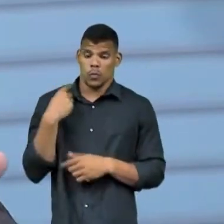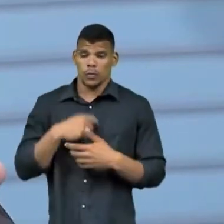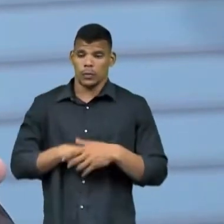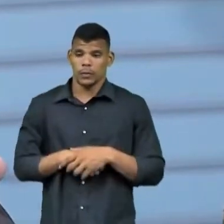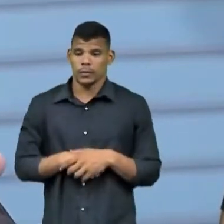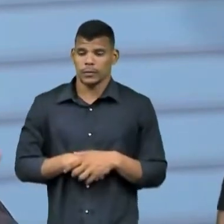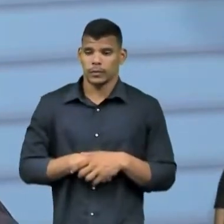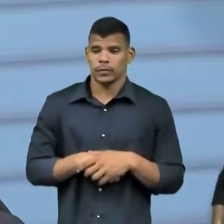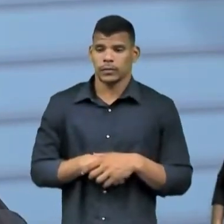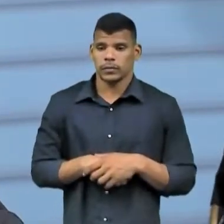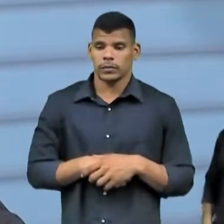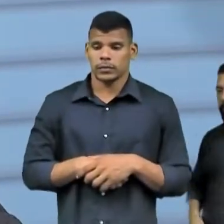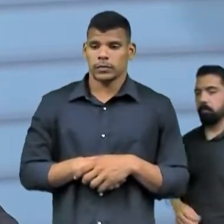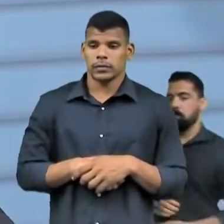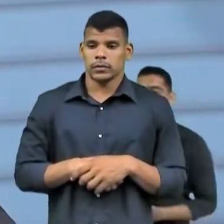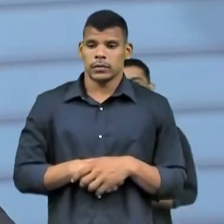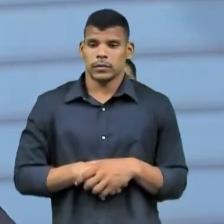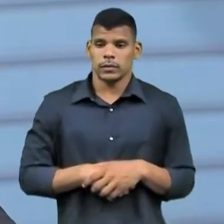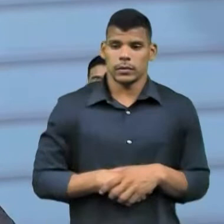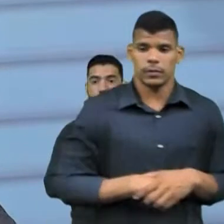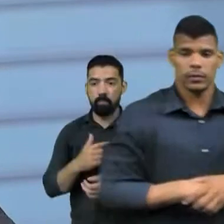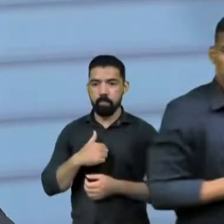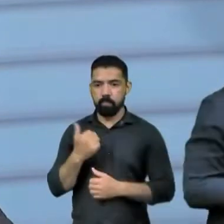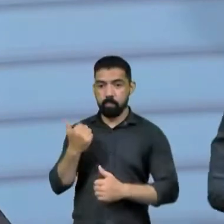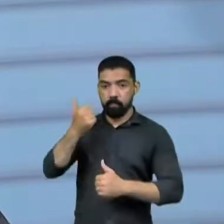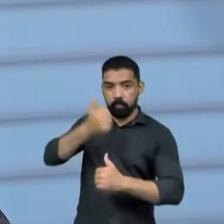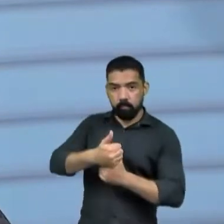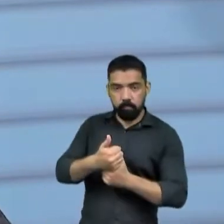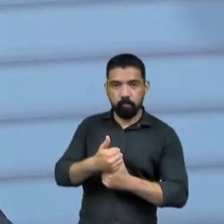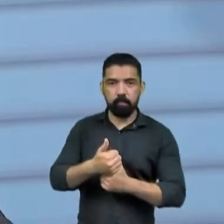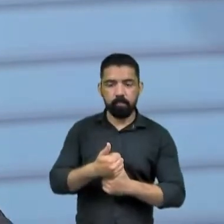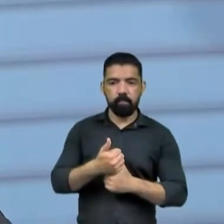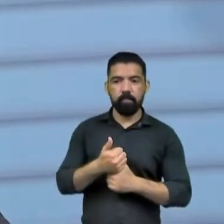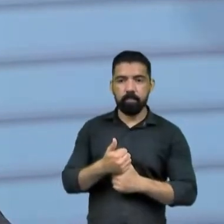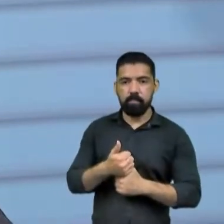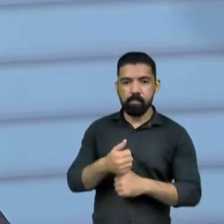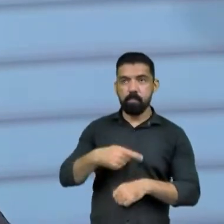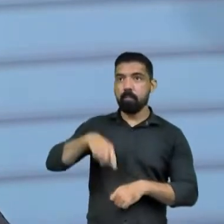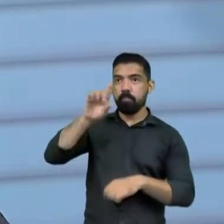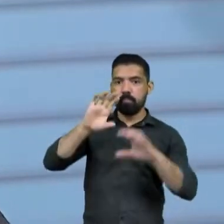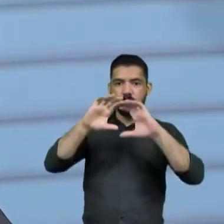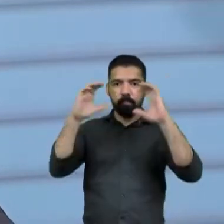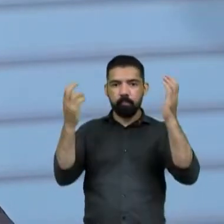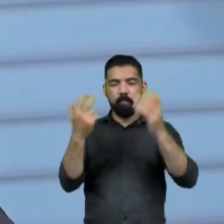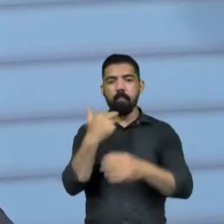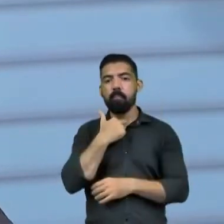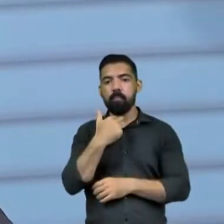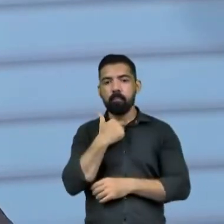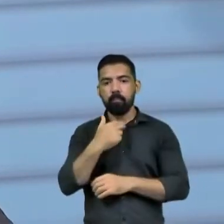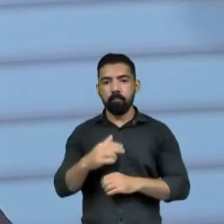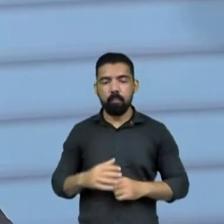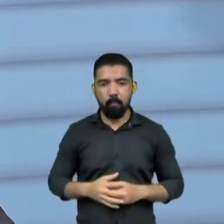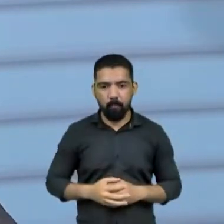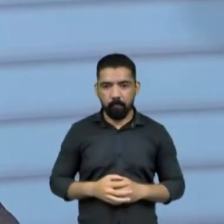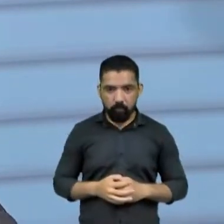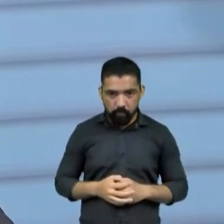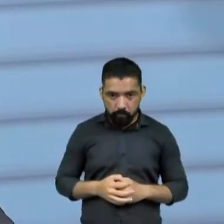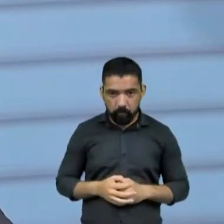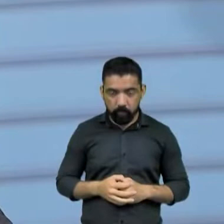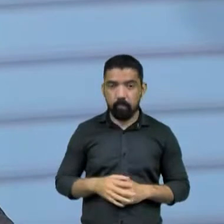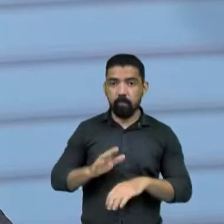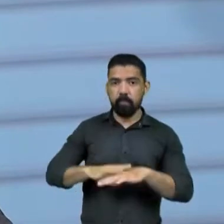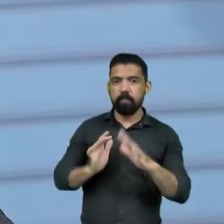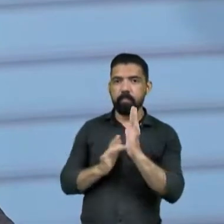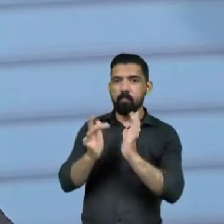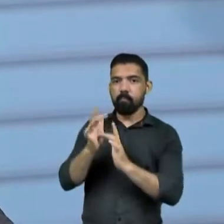com Jesus Então eu fui substituído eu não podia ir pro céu eu não tinha condições de chegar a Deus através dos meus pecados e Jesus